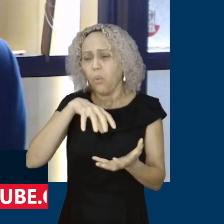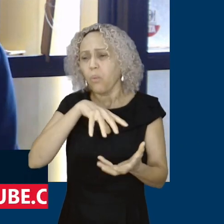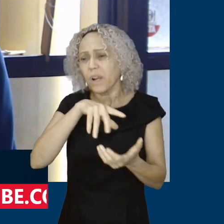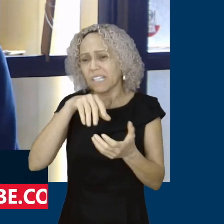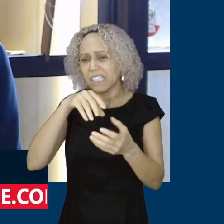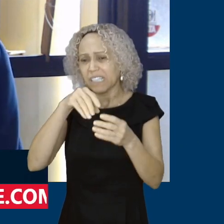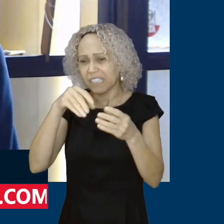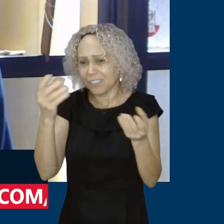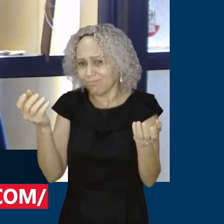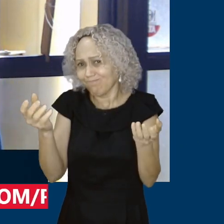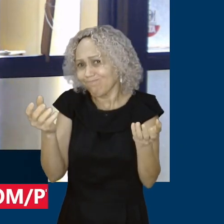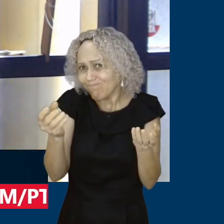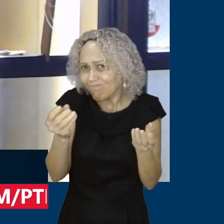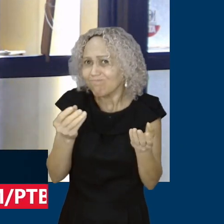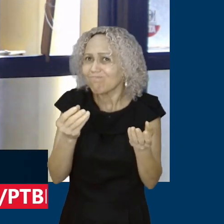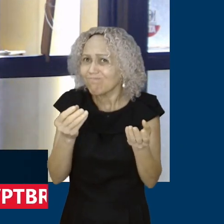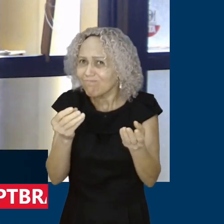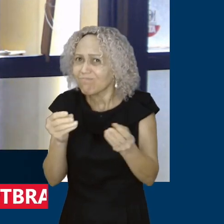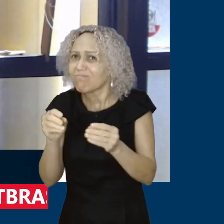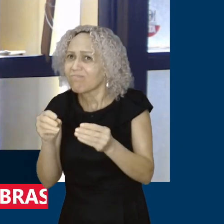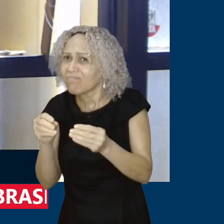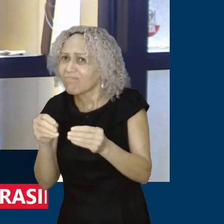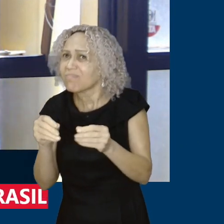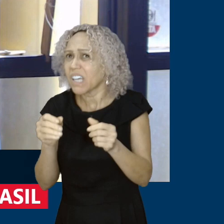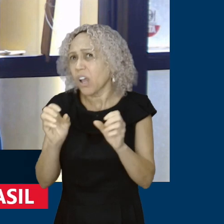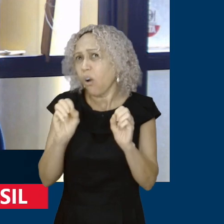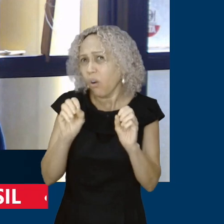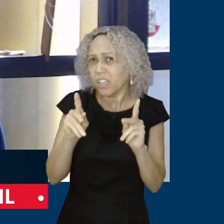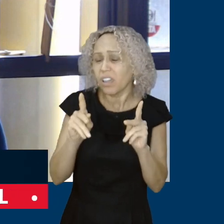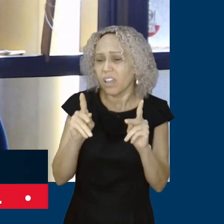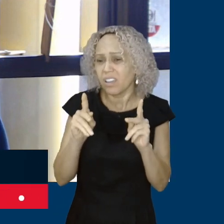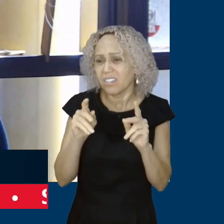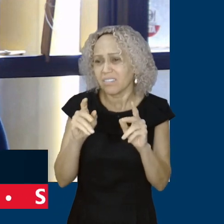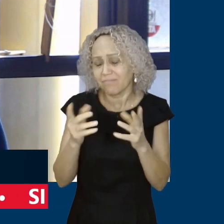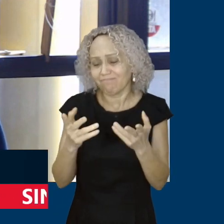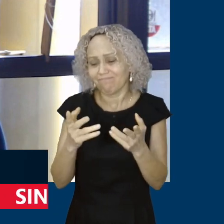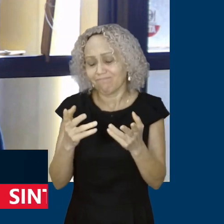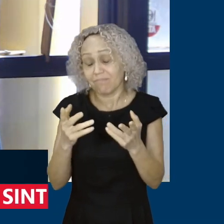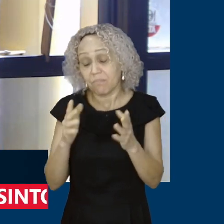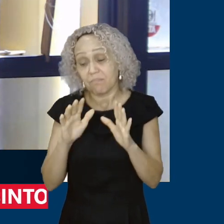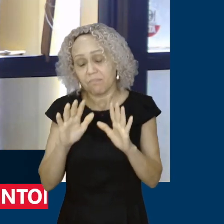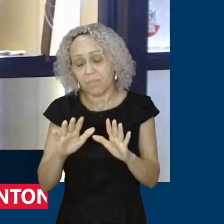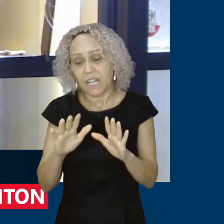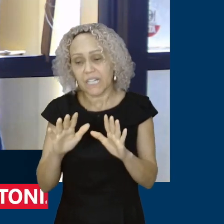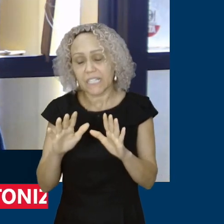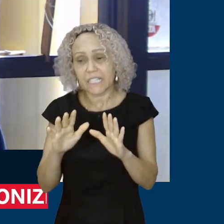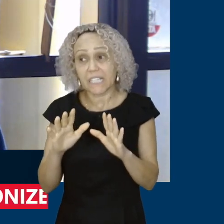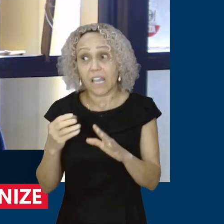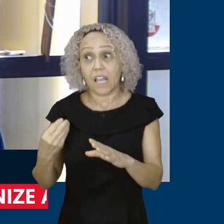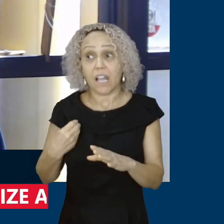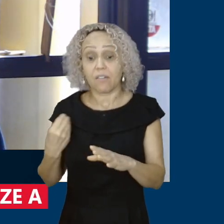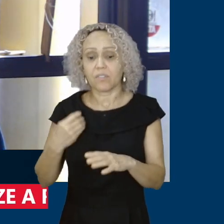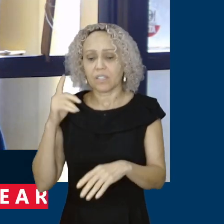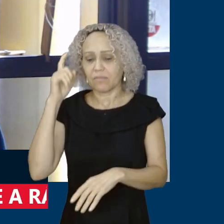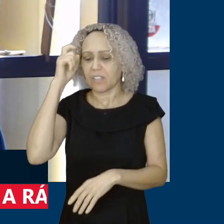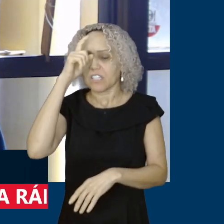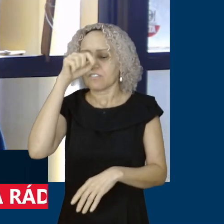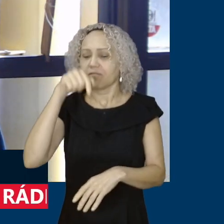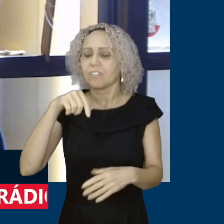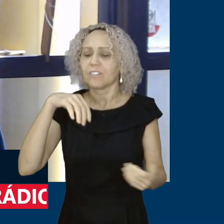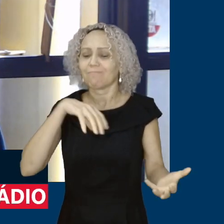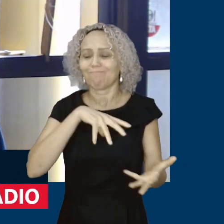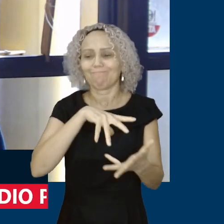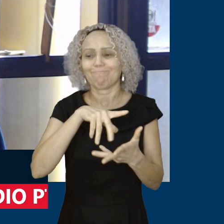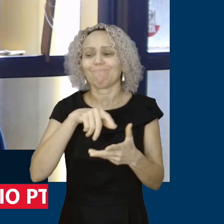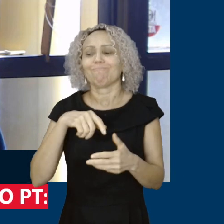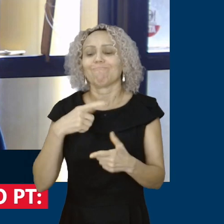sustenta. Então, e isto vale também internamente. Então, quando a gente faz o enfrentamento que